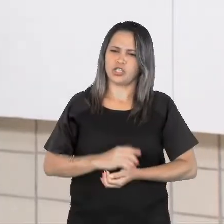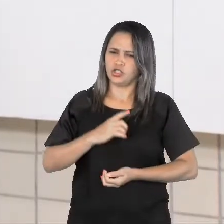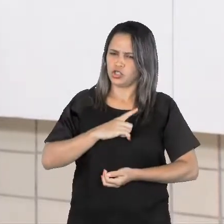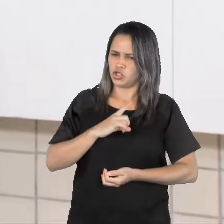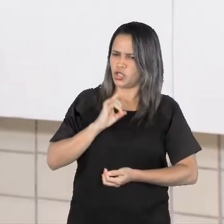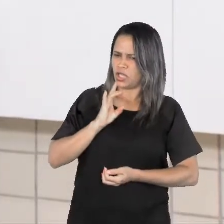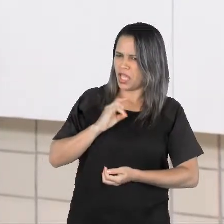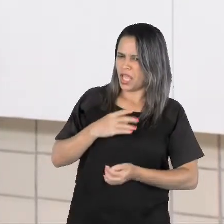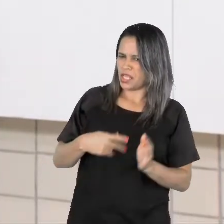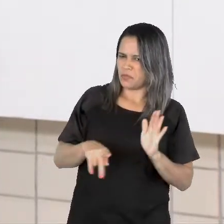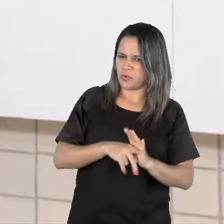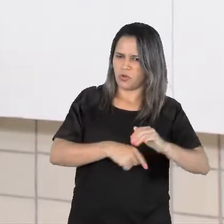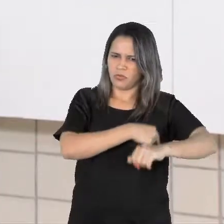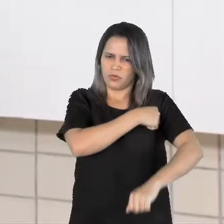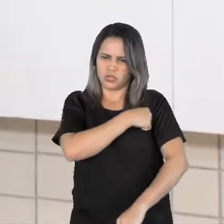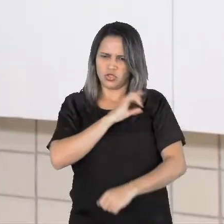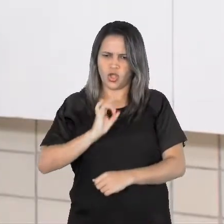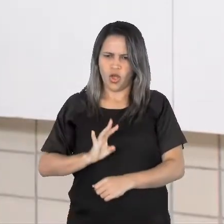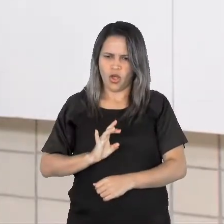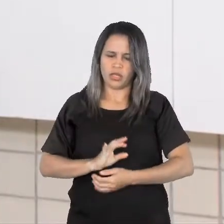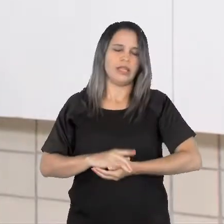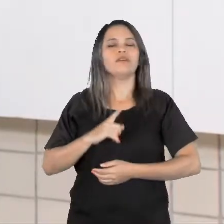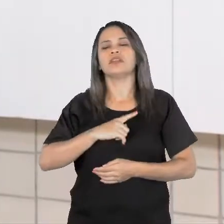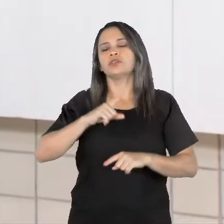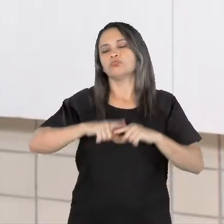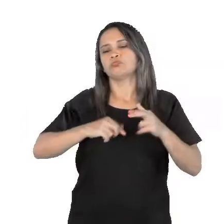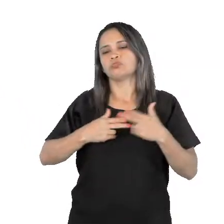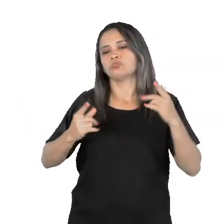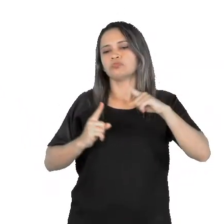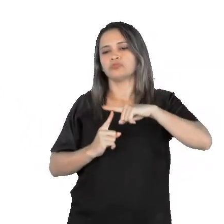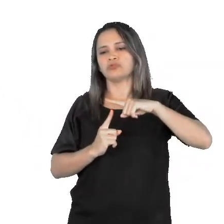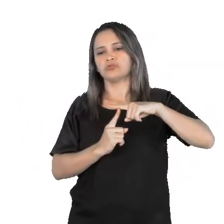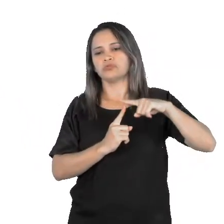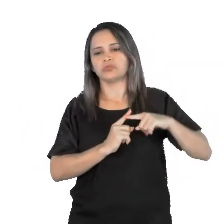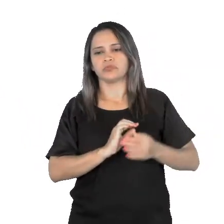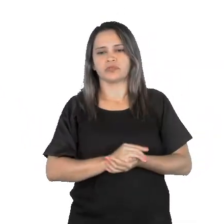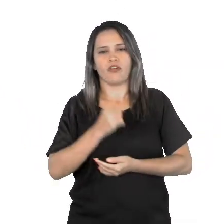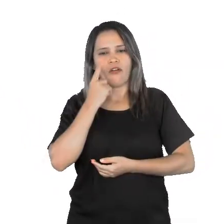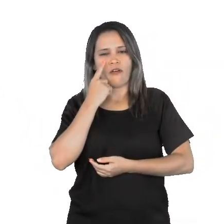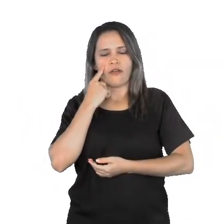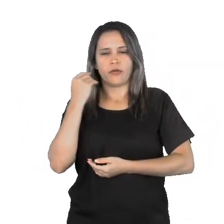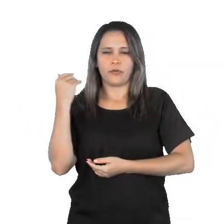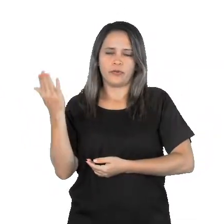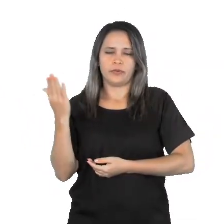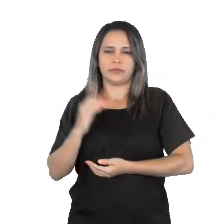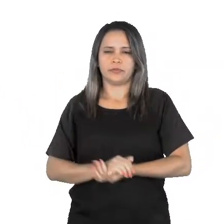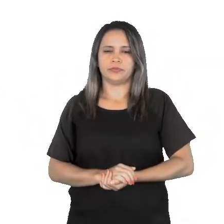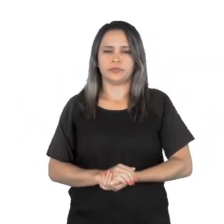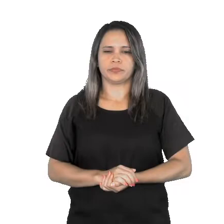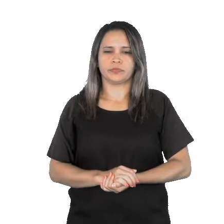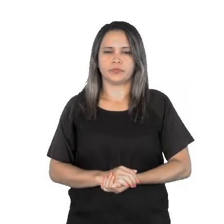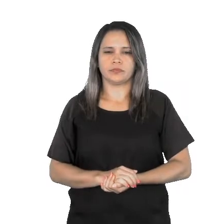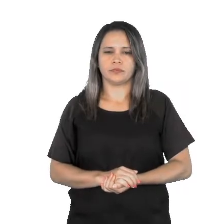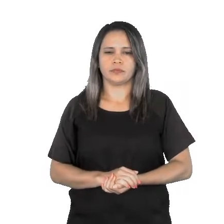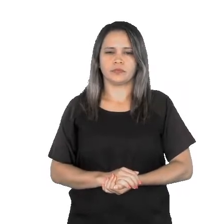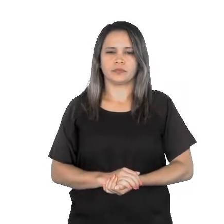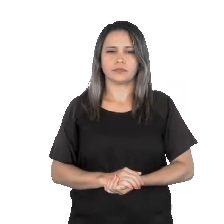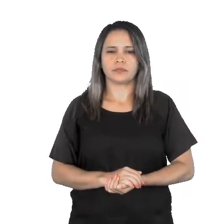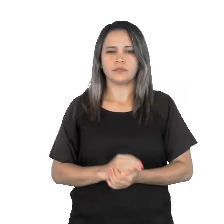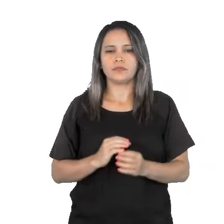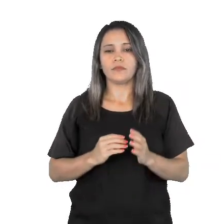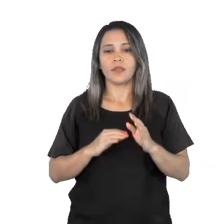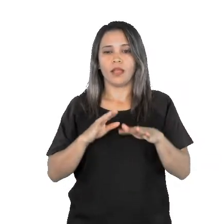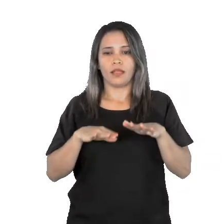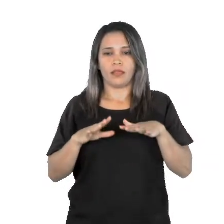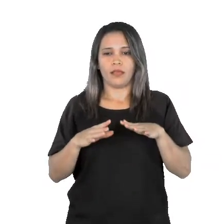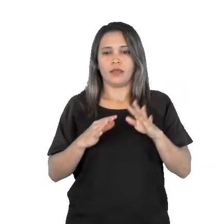tipo de termômetro? Não, existem outros tipos. Você vai ver alguns aí na sua tela. Olha aí, ó, medidas de temperatura em